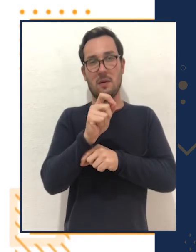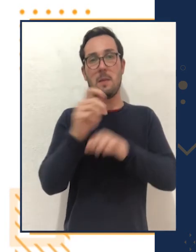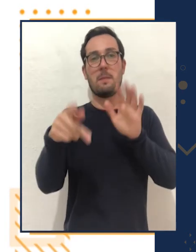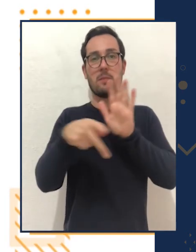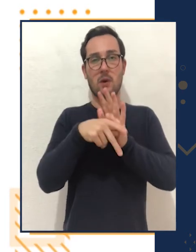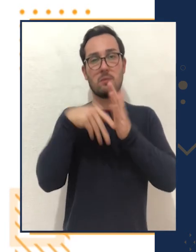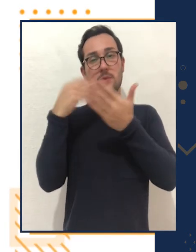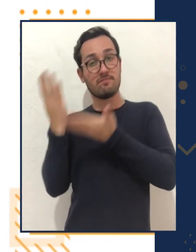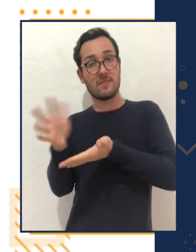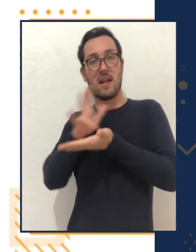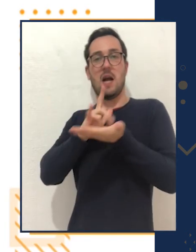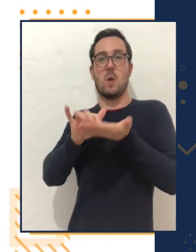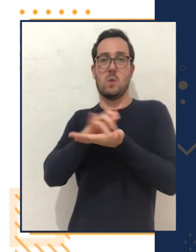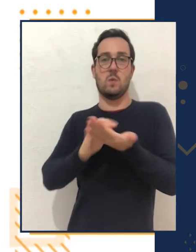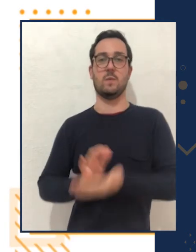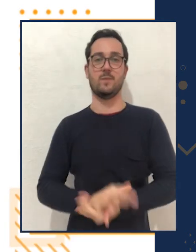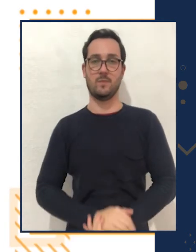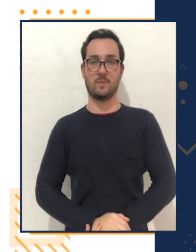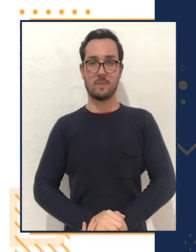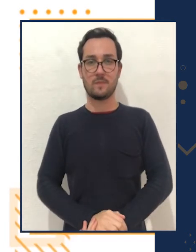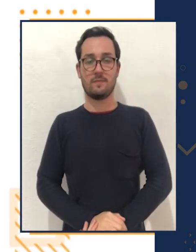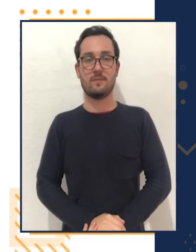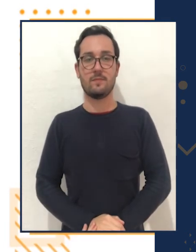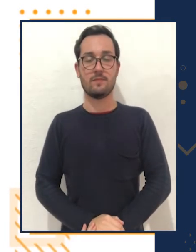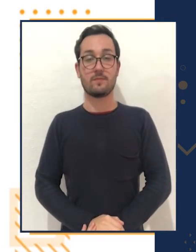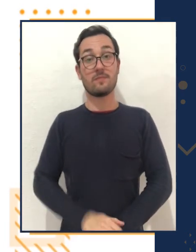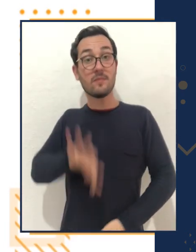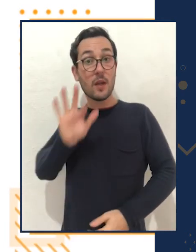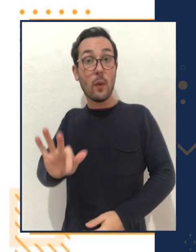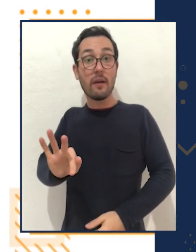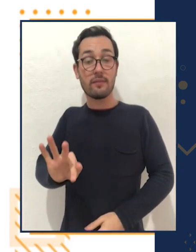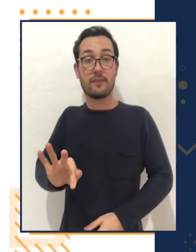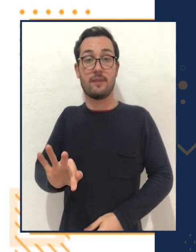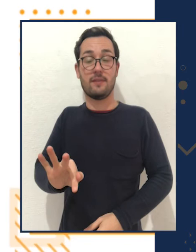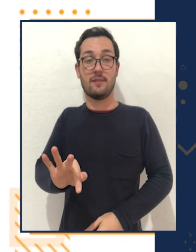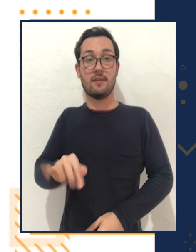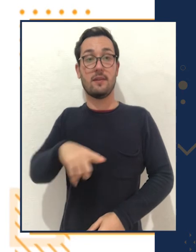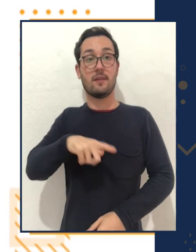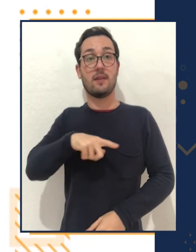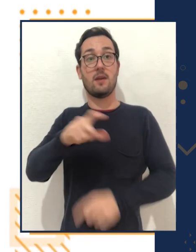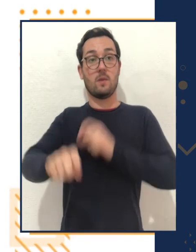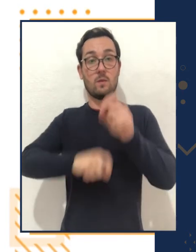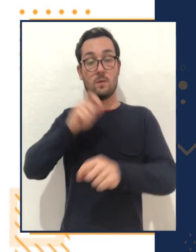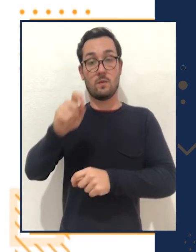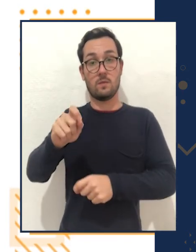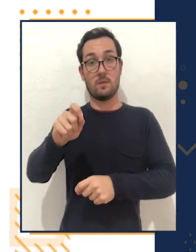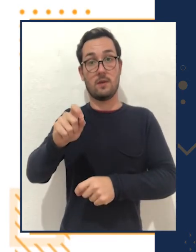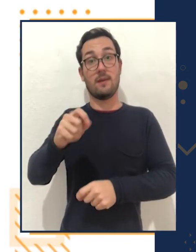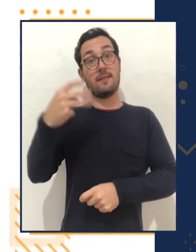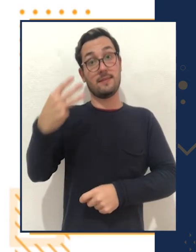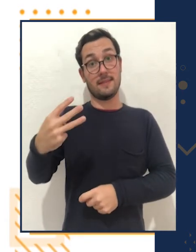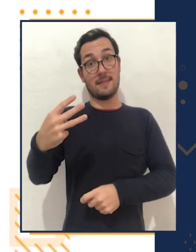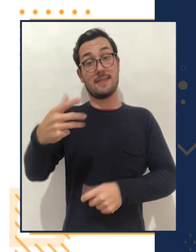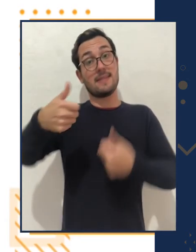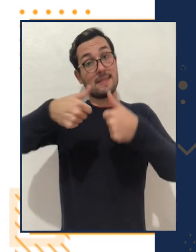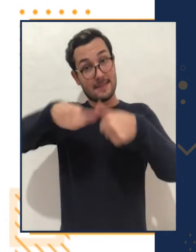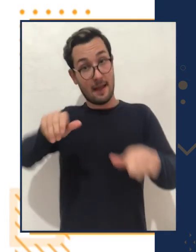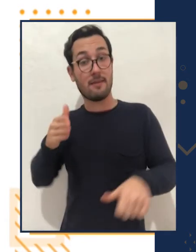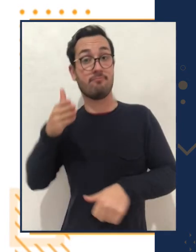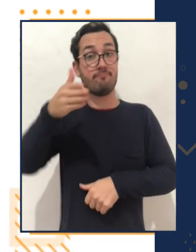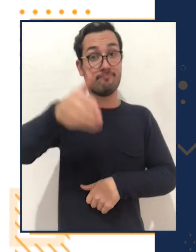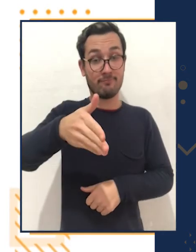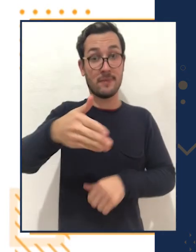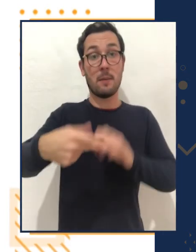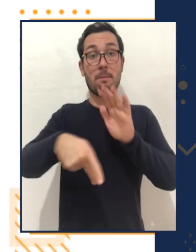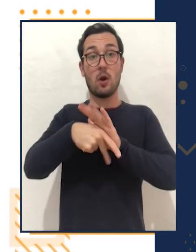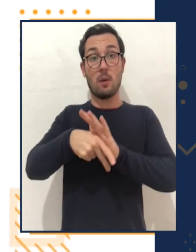gente considera como positivo, então I1 está indo em direção ao nó B, ó, repara, então mais I1, então a corrente 2 também